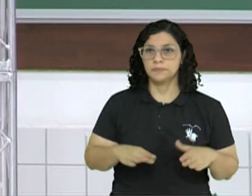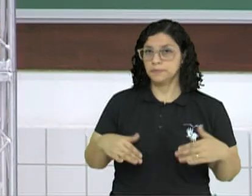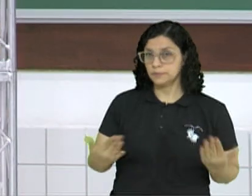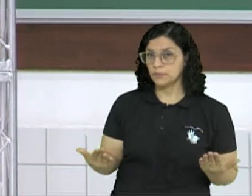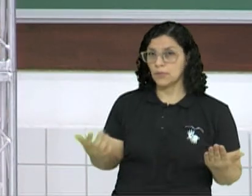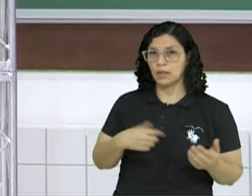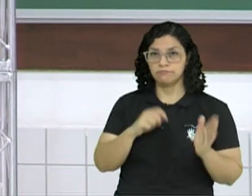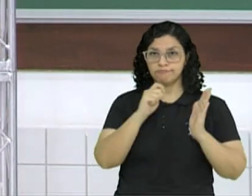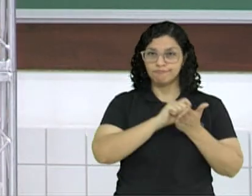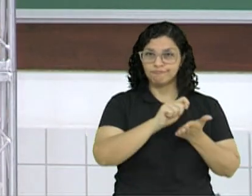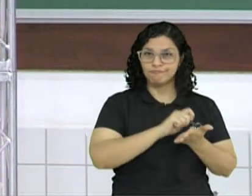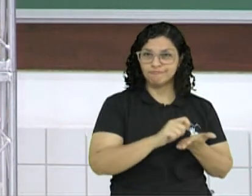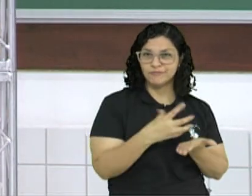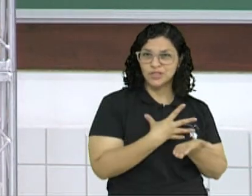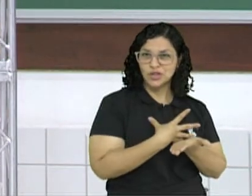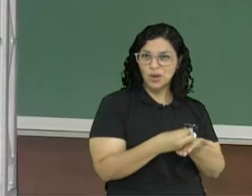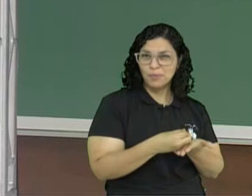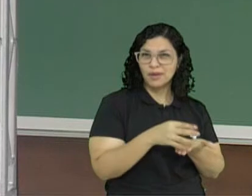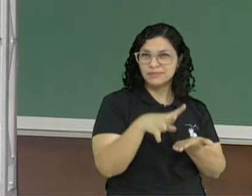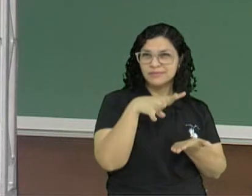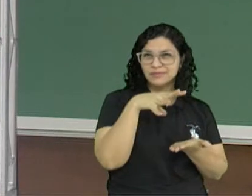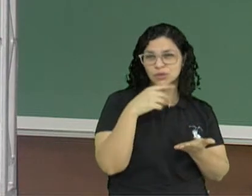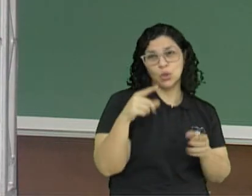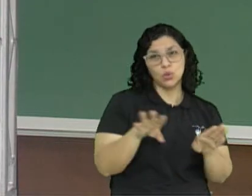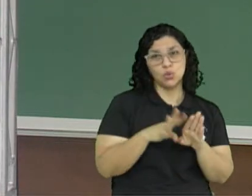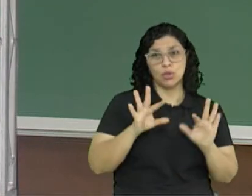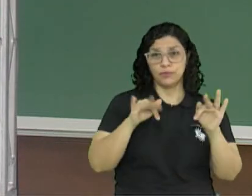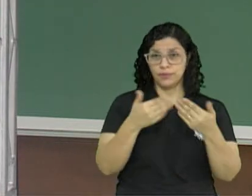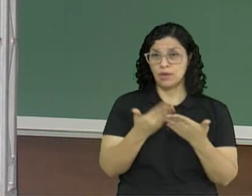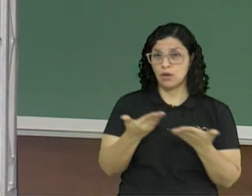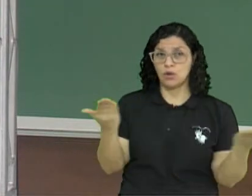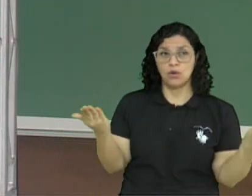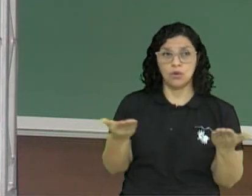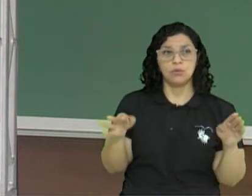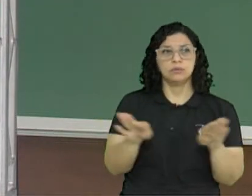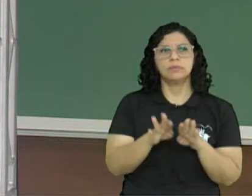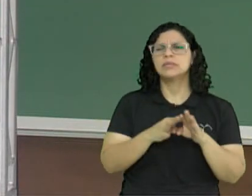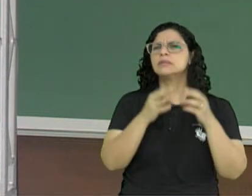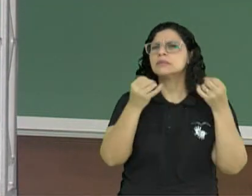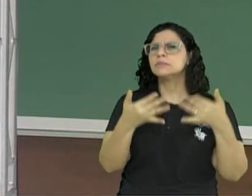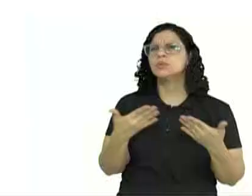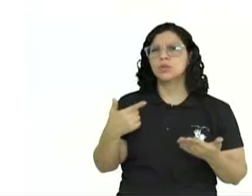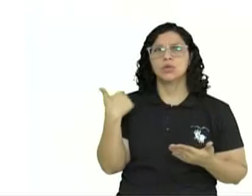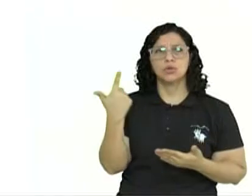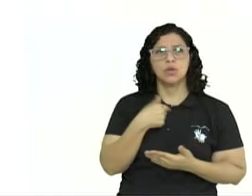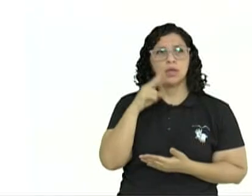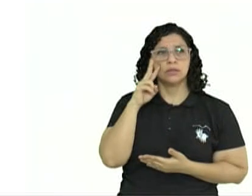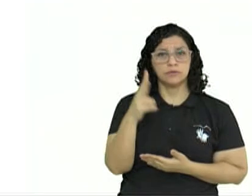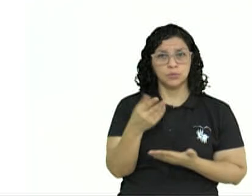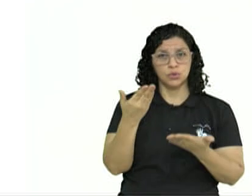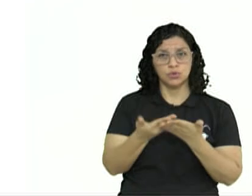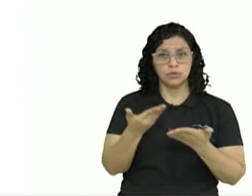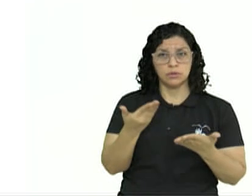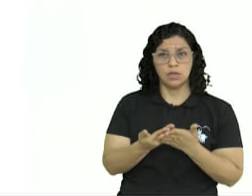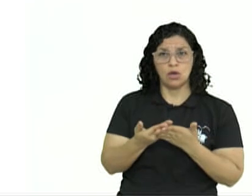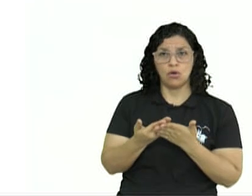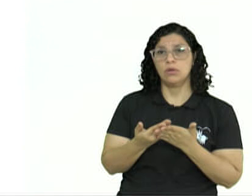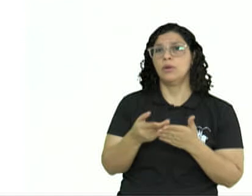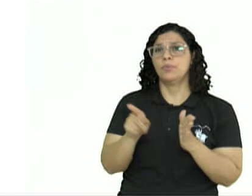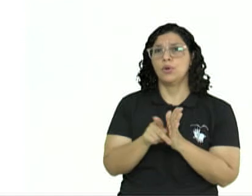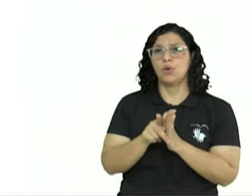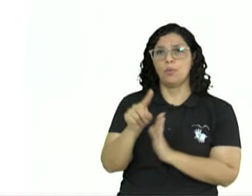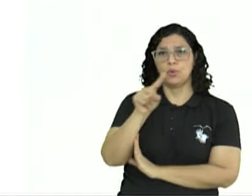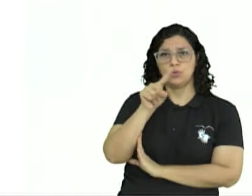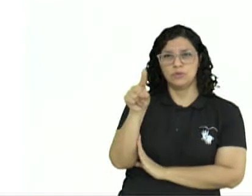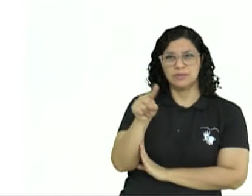Então, anotaram? Com isso, gente, a gente encerra a nossa aula de hoje dizendo o quê? Que a gente viu nessa aula números racionais, que os